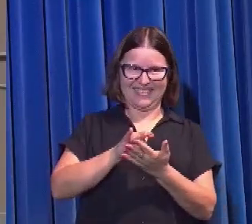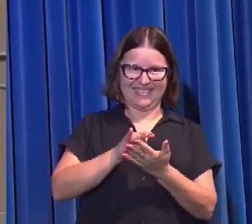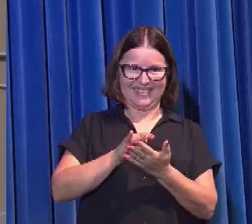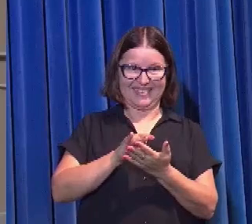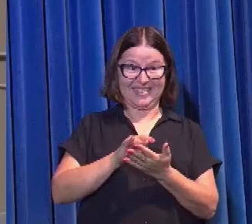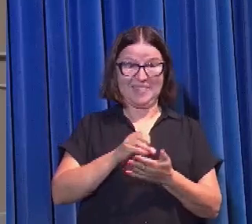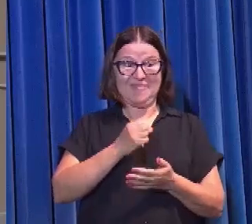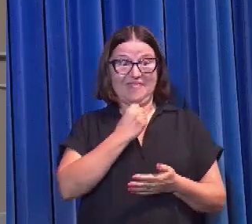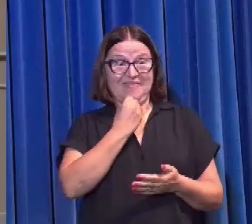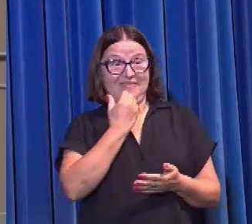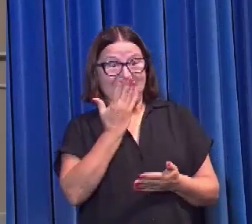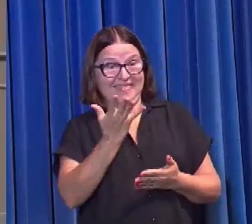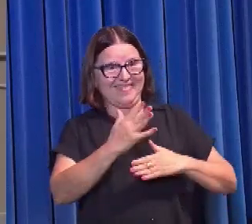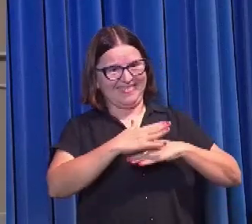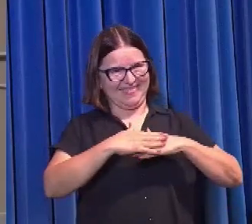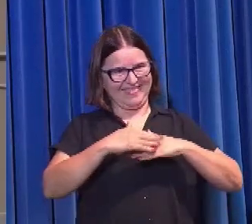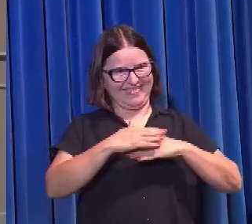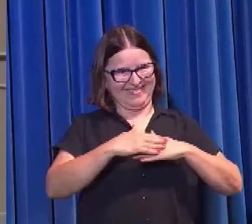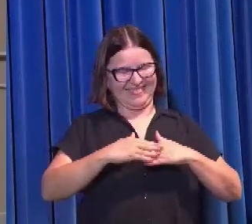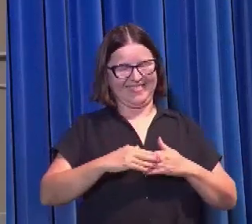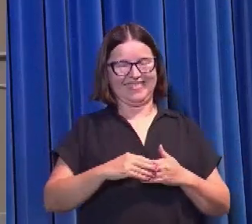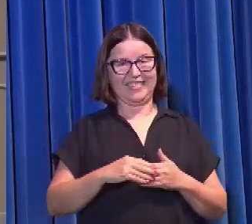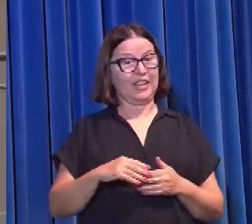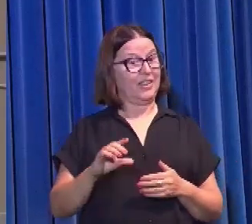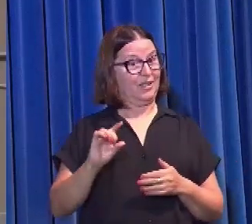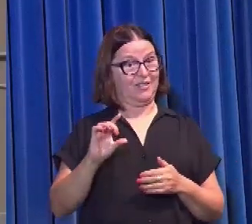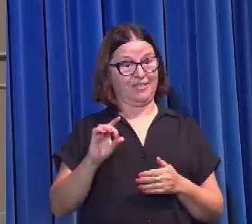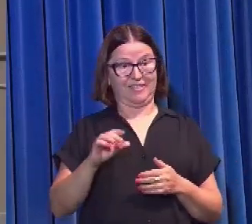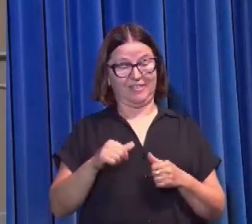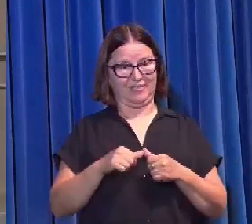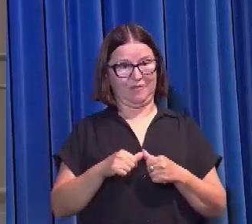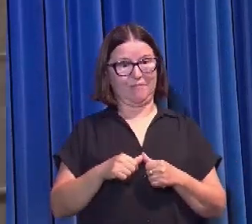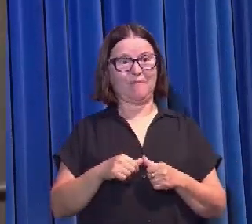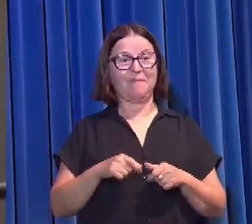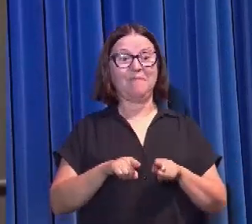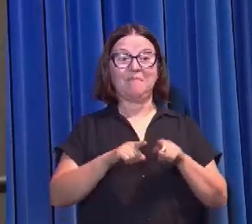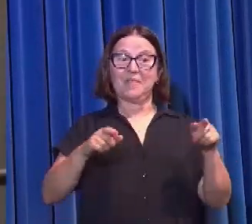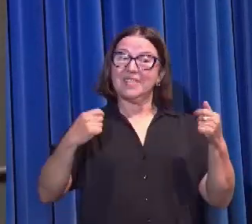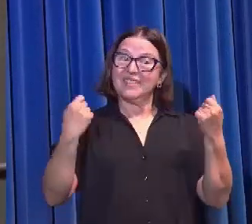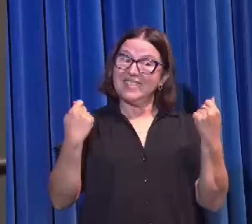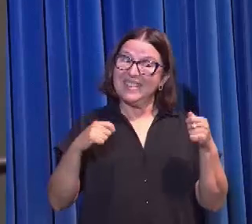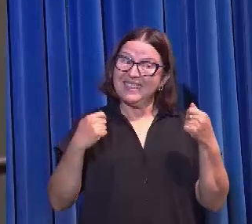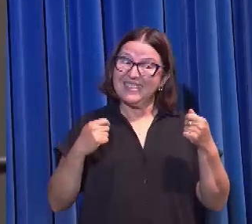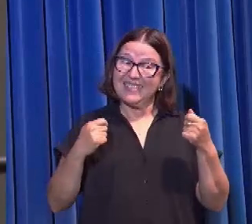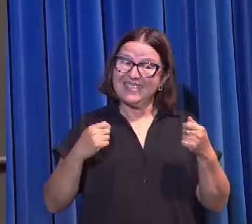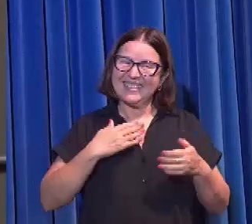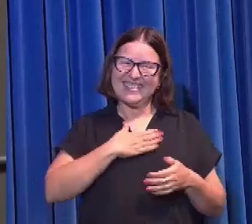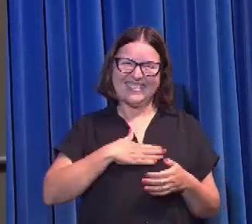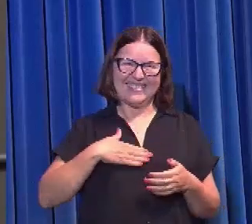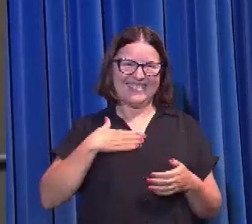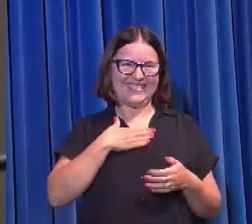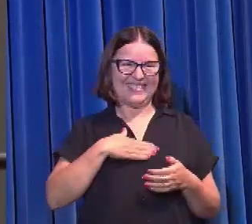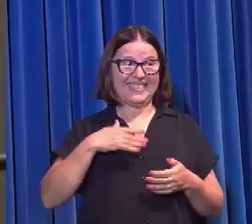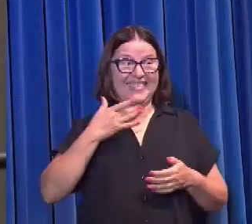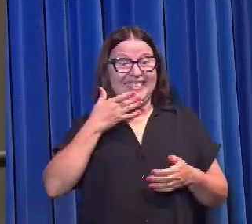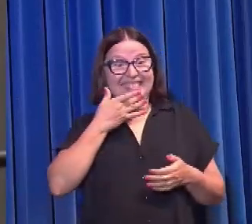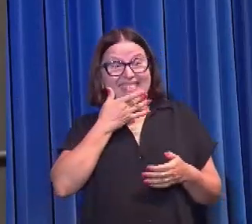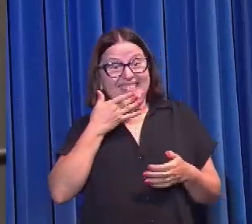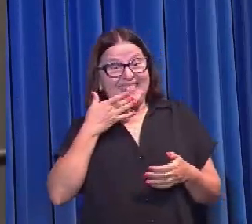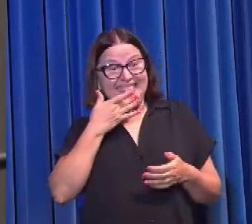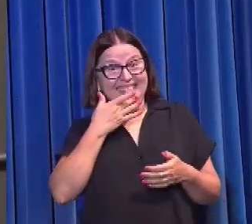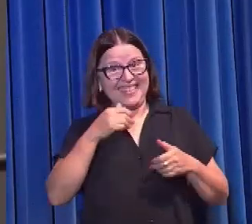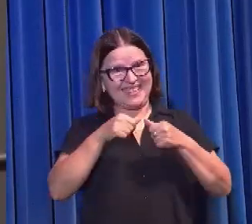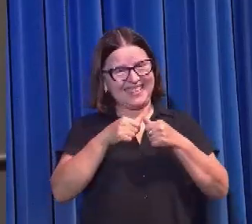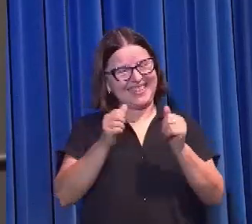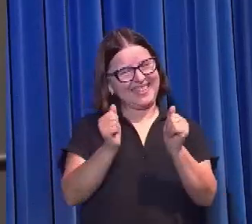muito bom e agradável. E não só isso, irmãos, necessário, prazeroso. É uma delícia estar